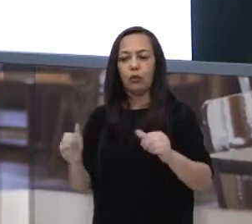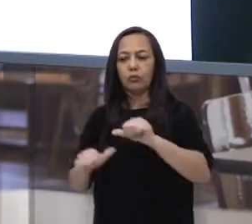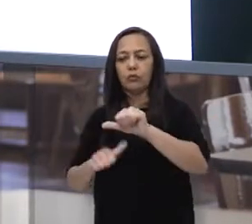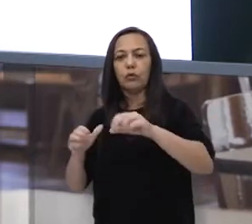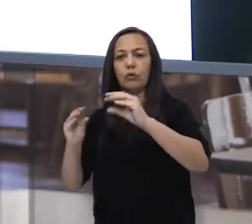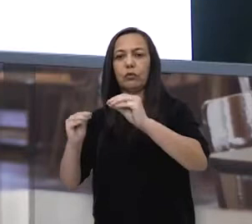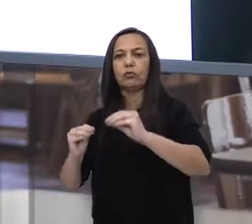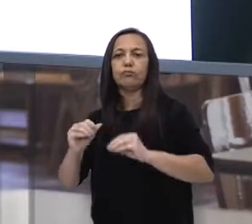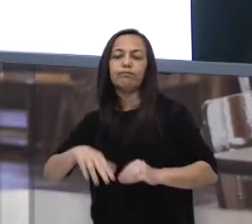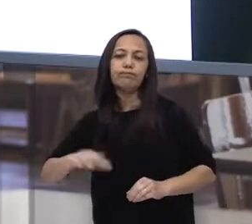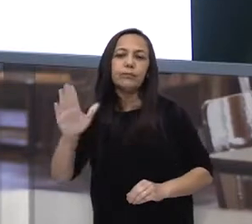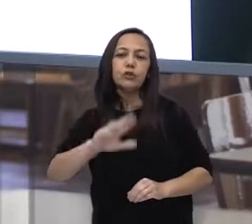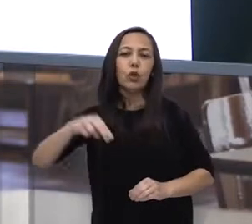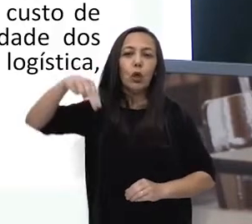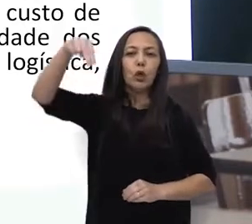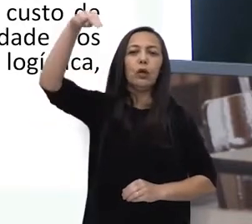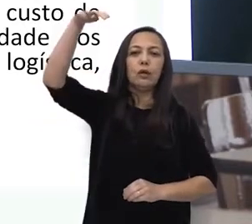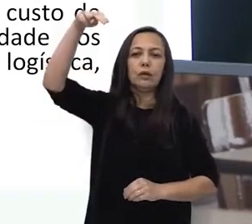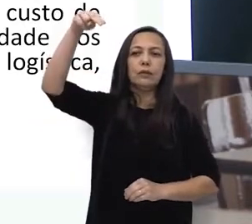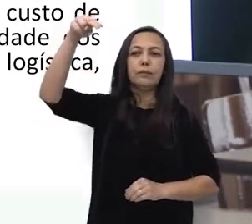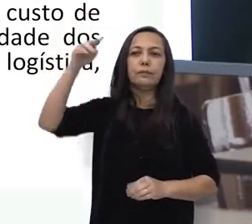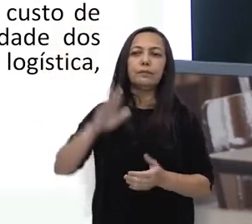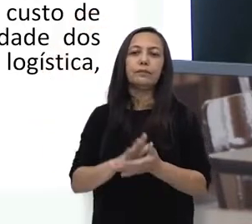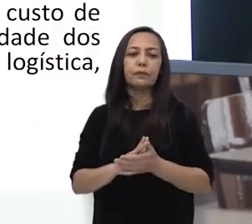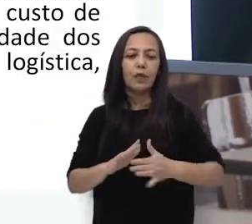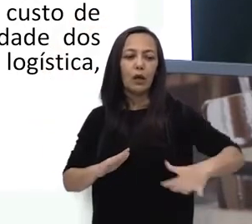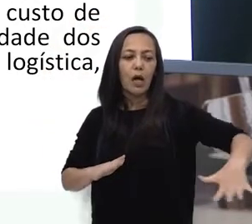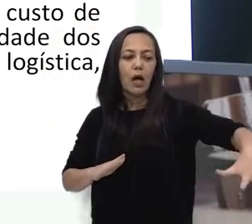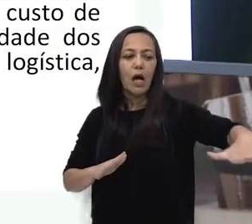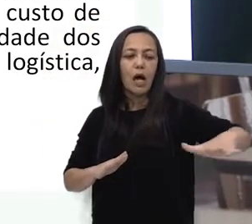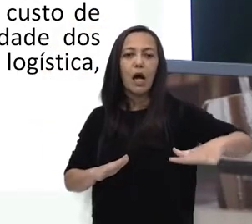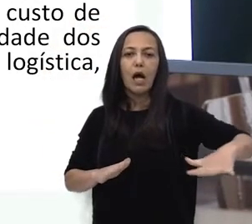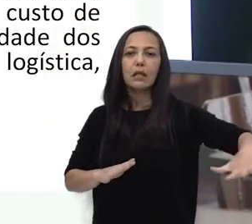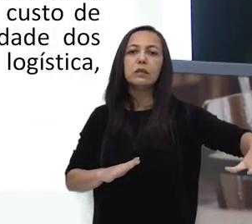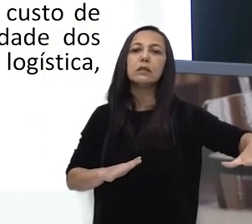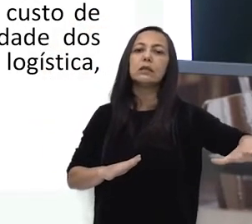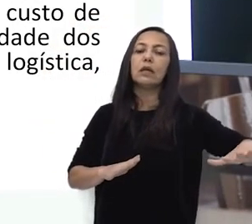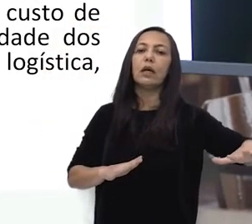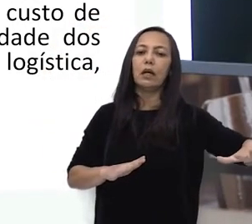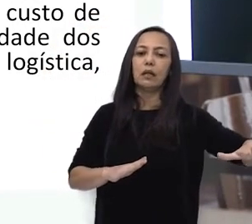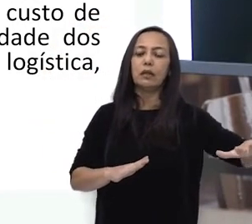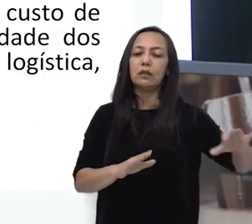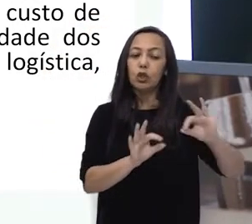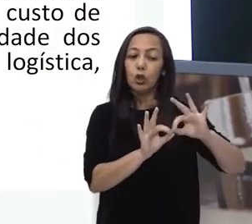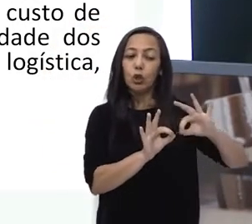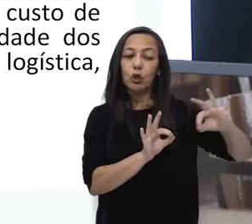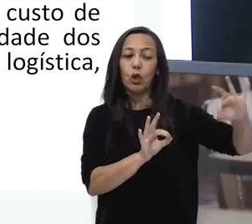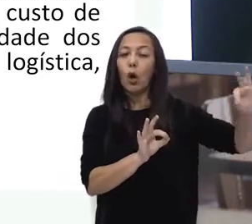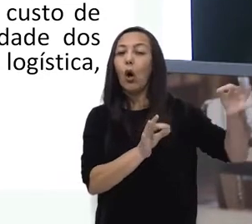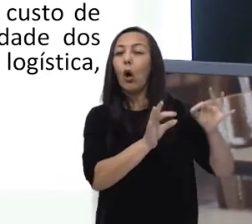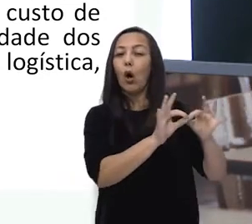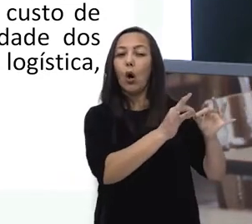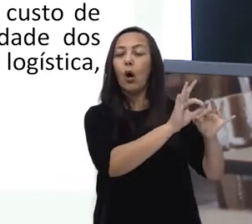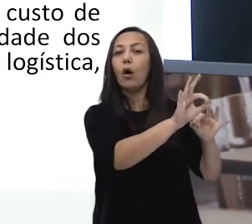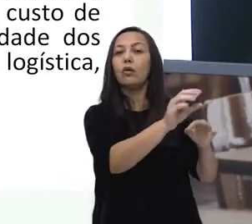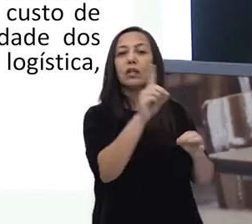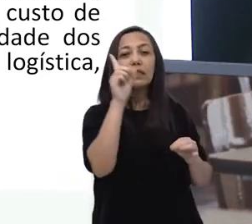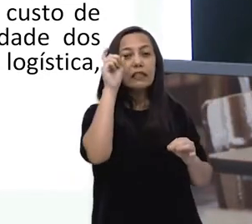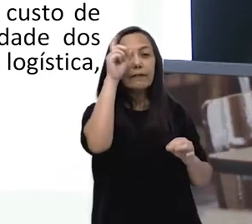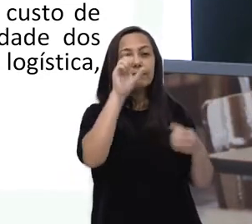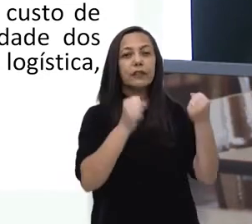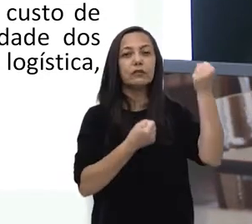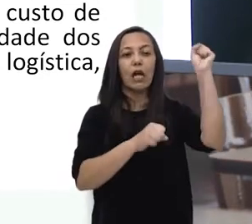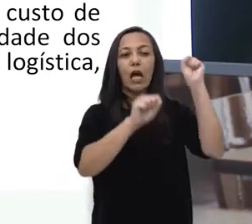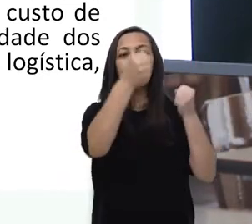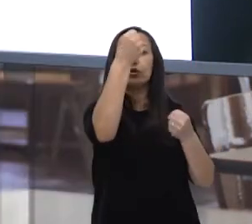norte, mais especificamente, né? Áreas afastadas tinham sindicatos menos articulados, ou seja, era difícil trazer a atividade